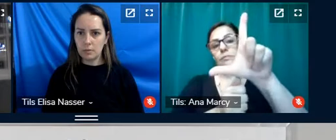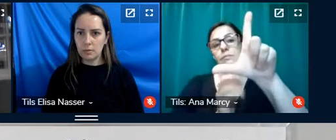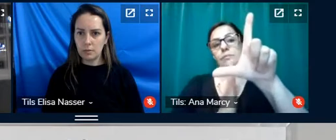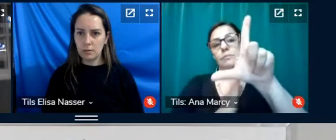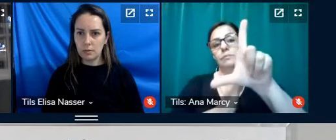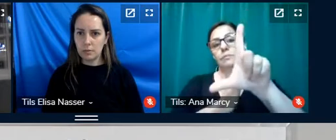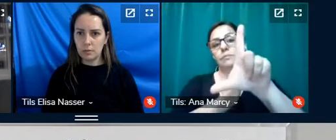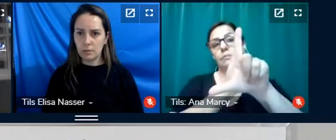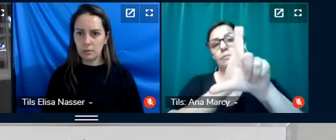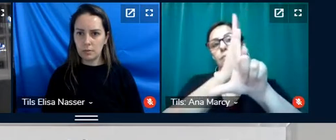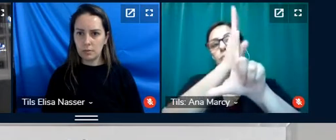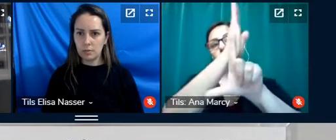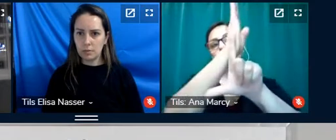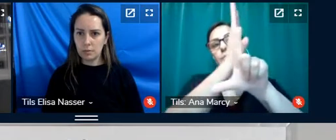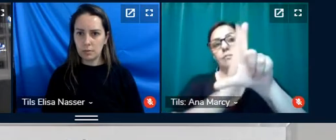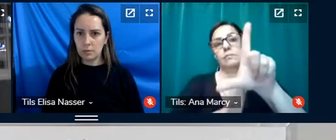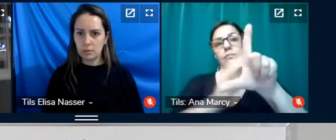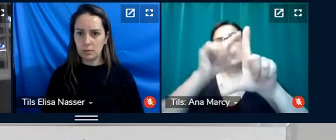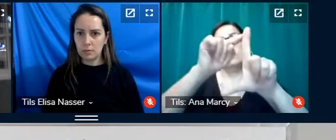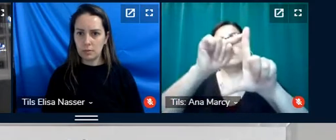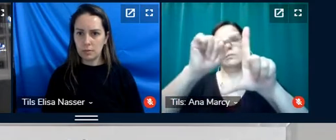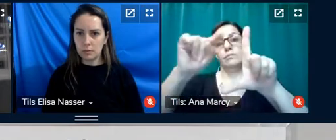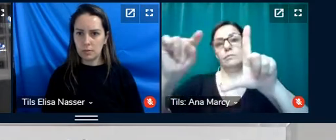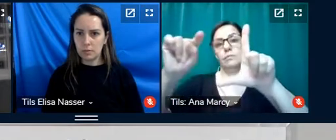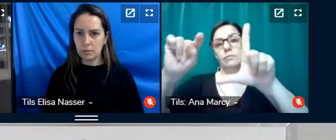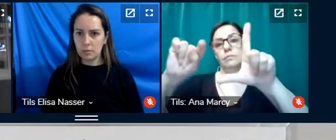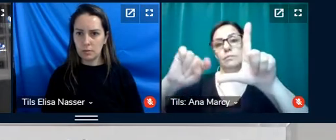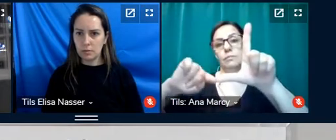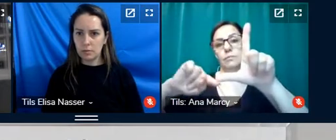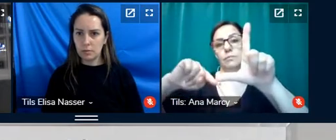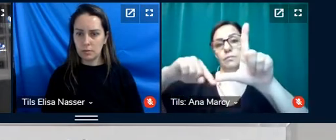e horizontais. Concorda?